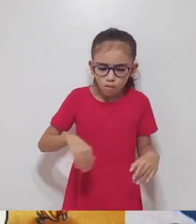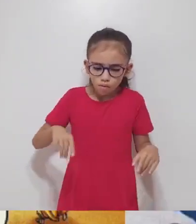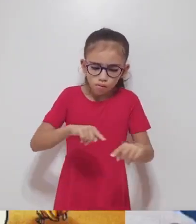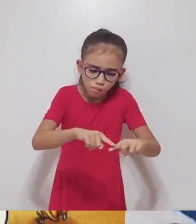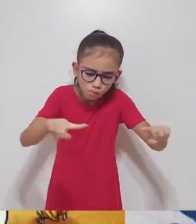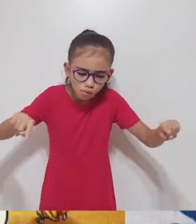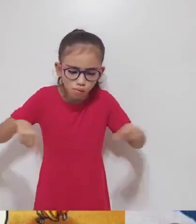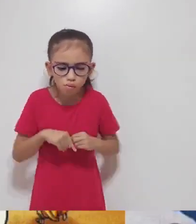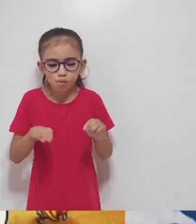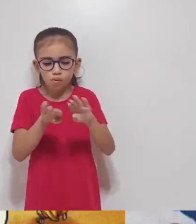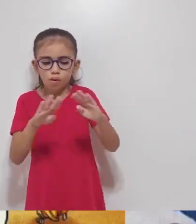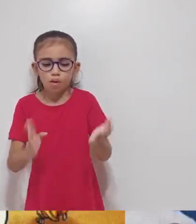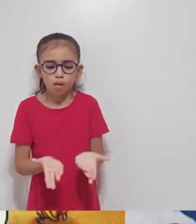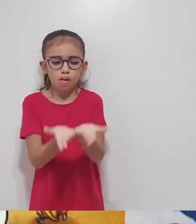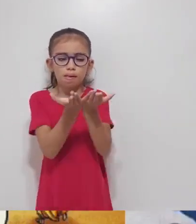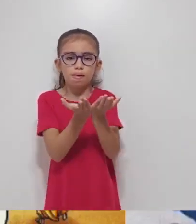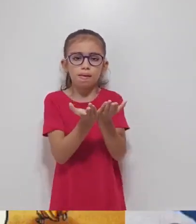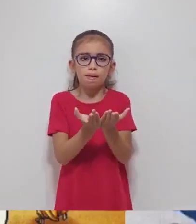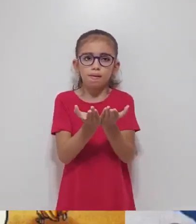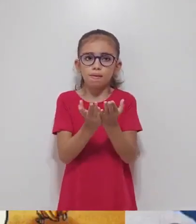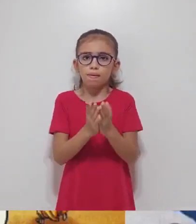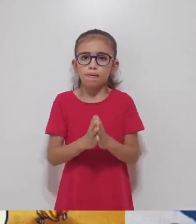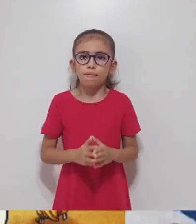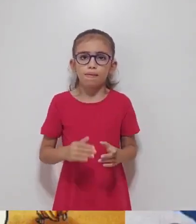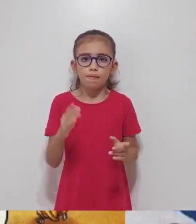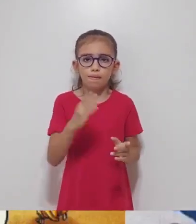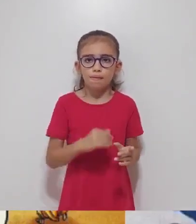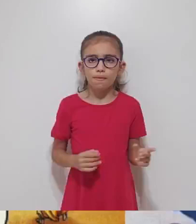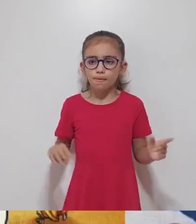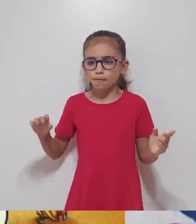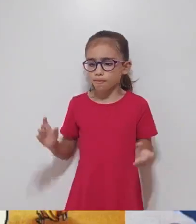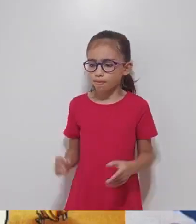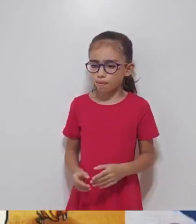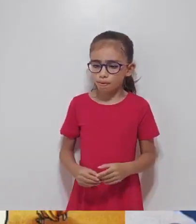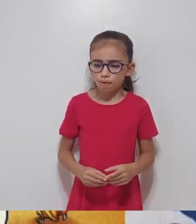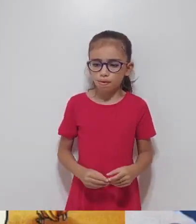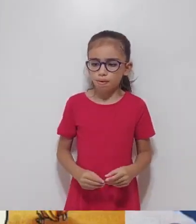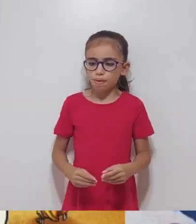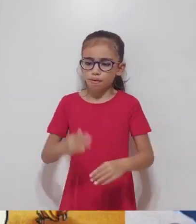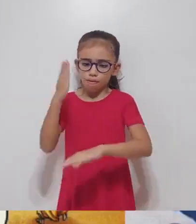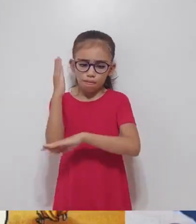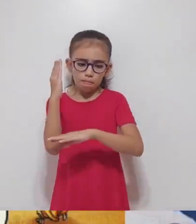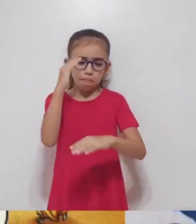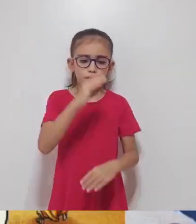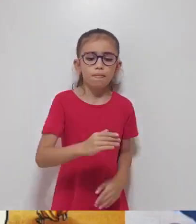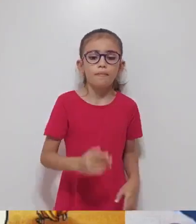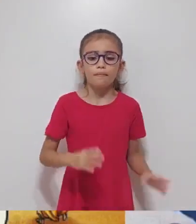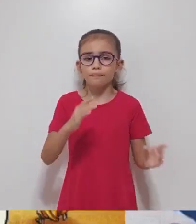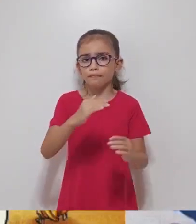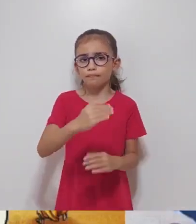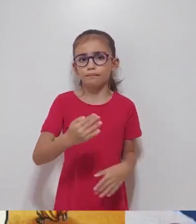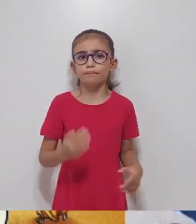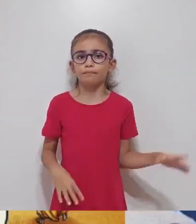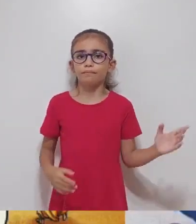ao redor daquele altar que ele construiu. Fez uma valeta, colocou a lenha e pôs o